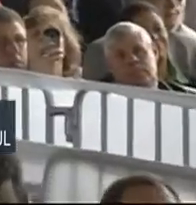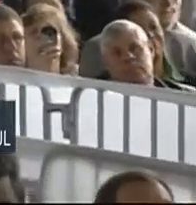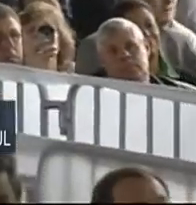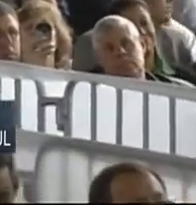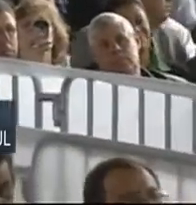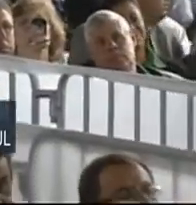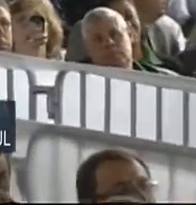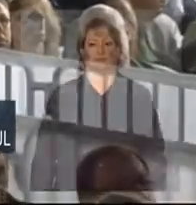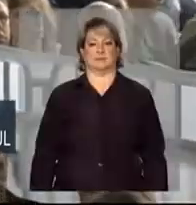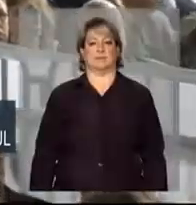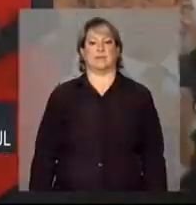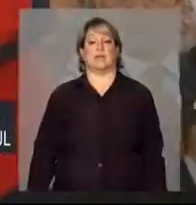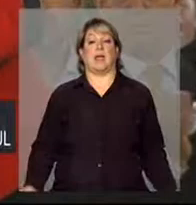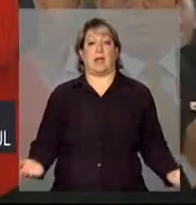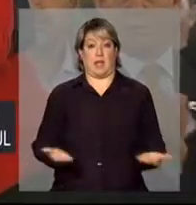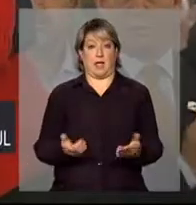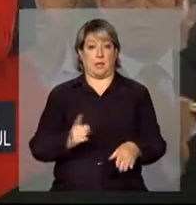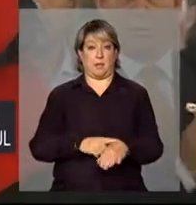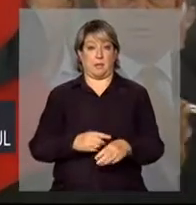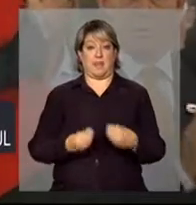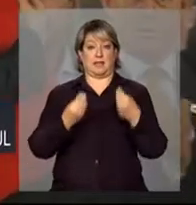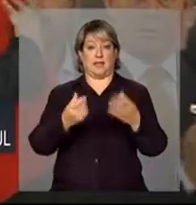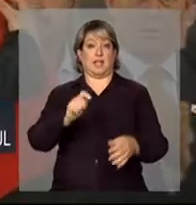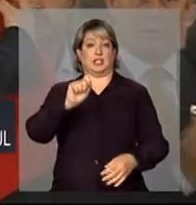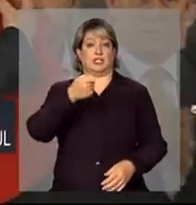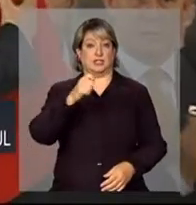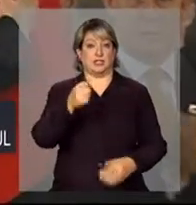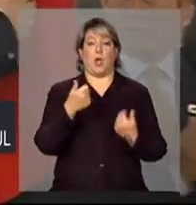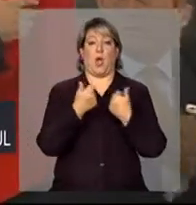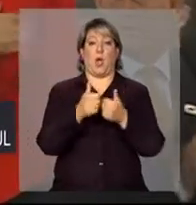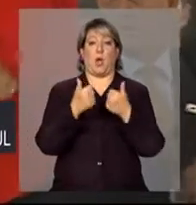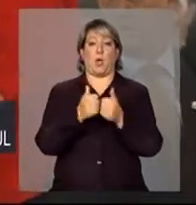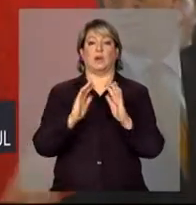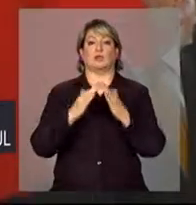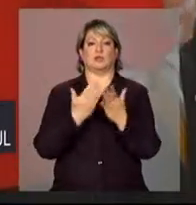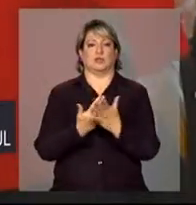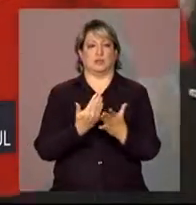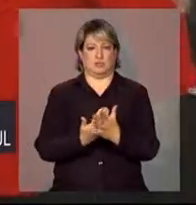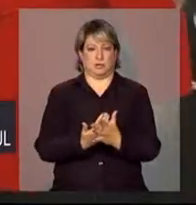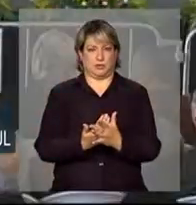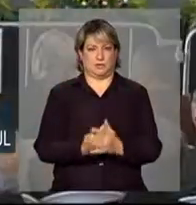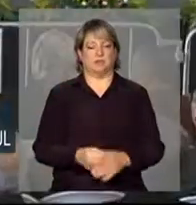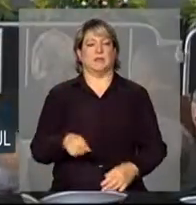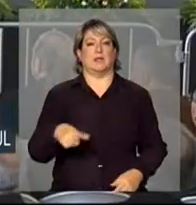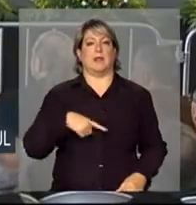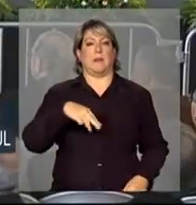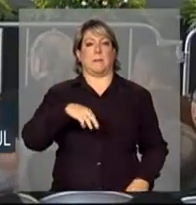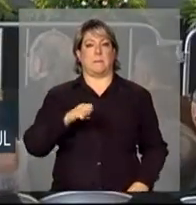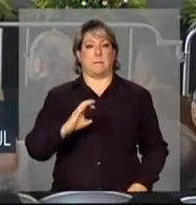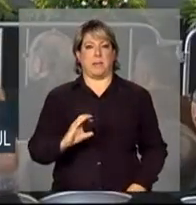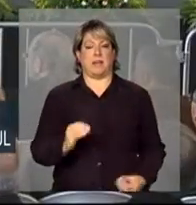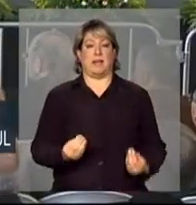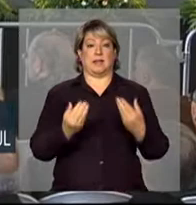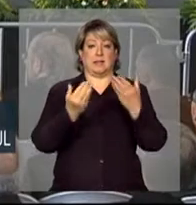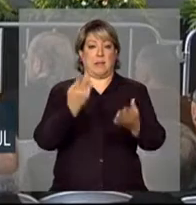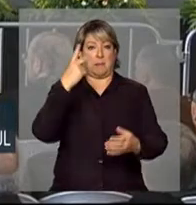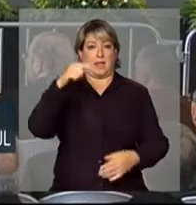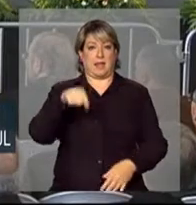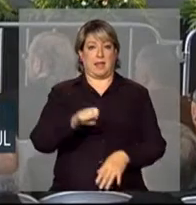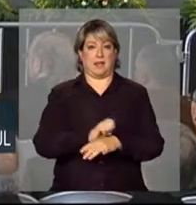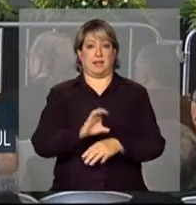Neste momento, procederemos à entrega das chaves dos ônibus escolares. O Ministério da Educação entrega para o Rio Grande do